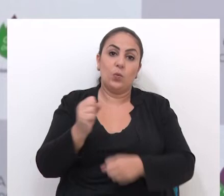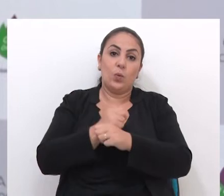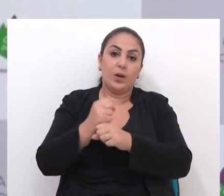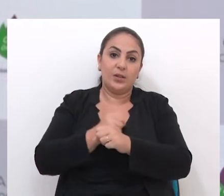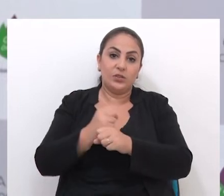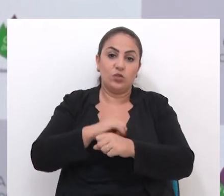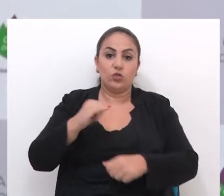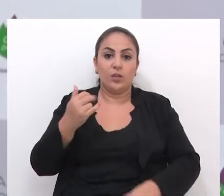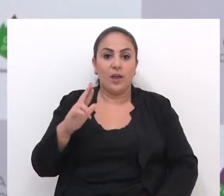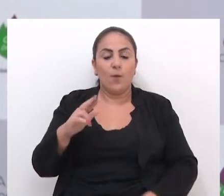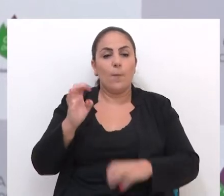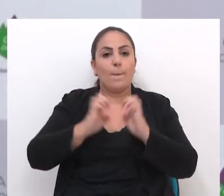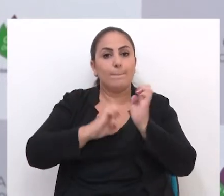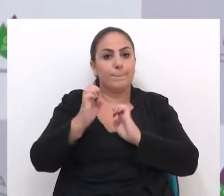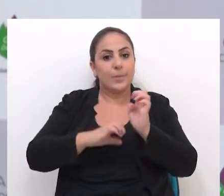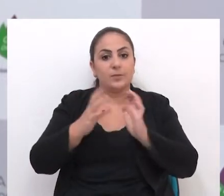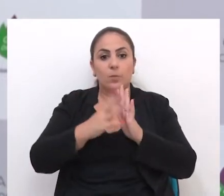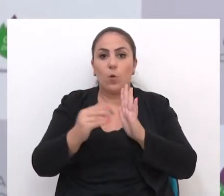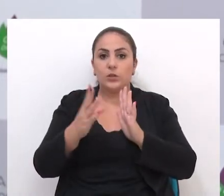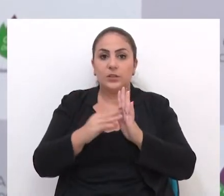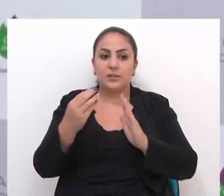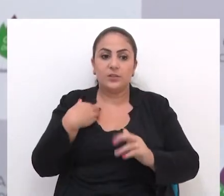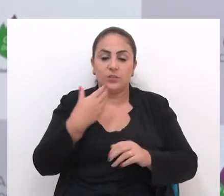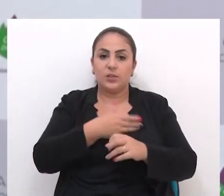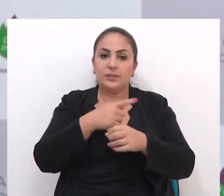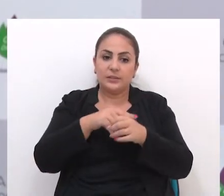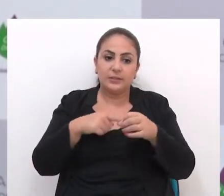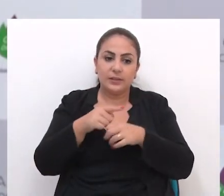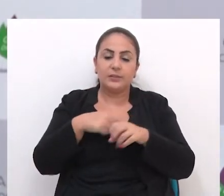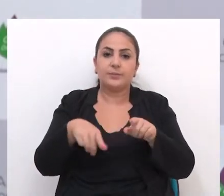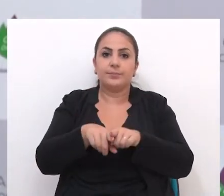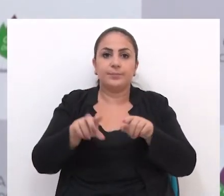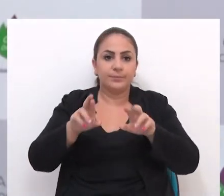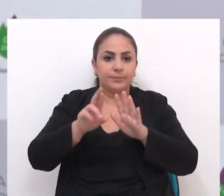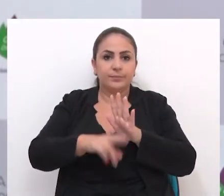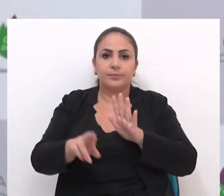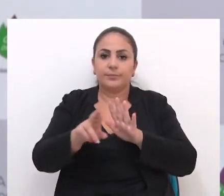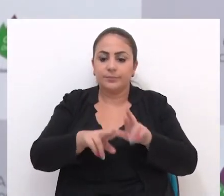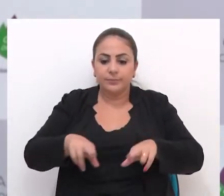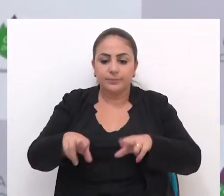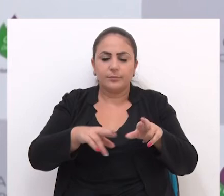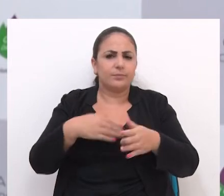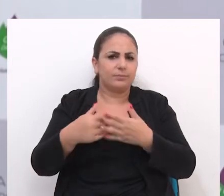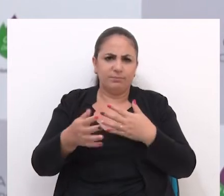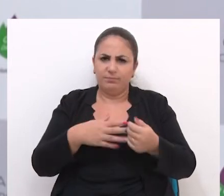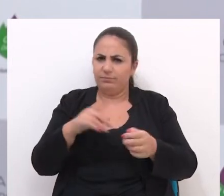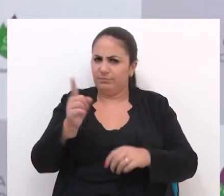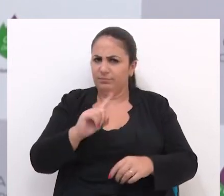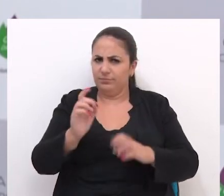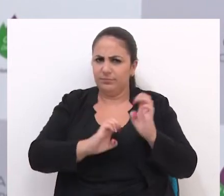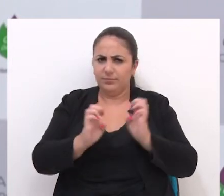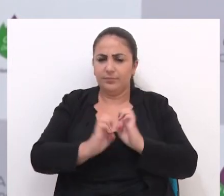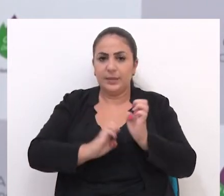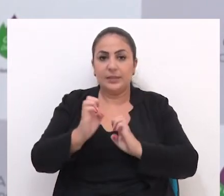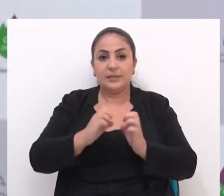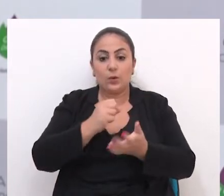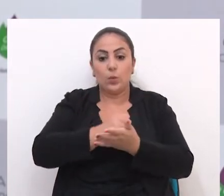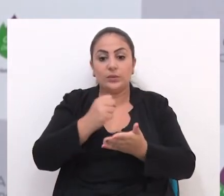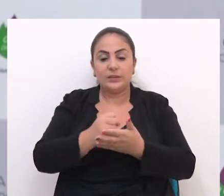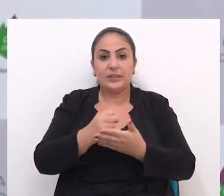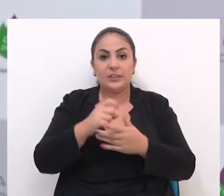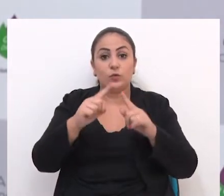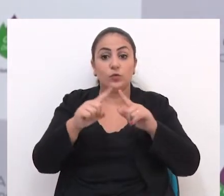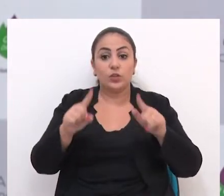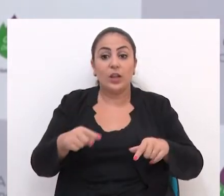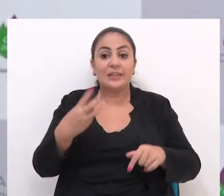JR. Realmente uma empresa de exemplo para a nossa cidade e região, porque não é qualquer empresa que emprega